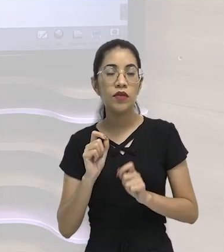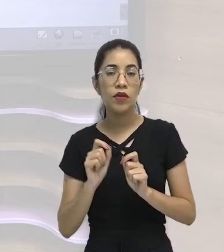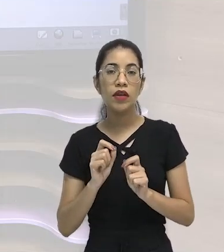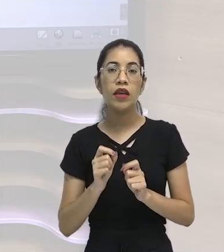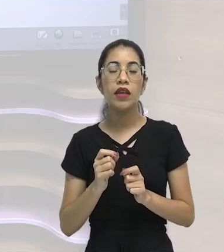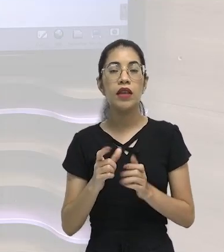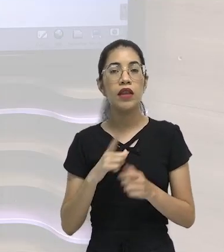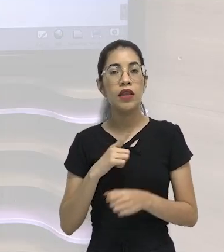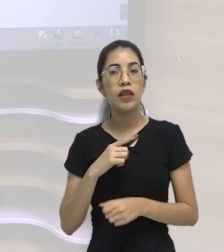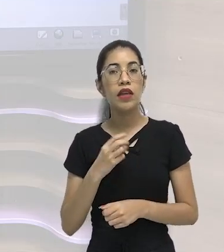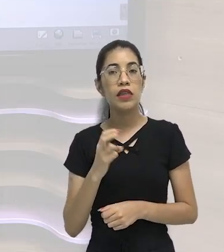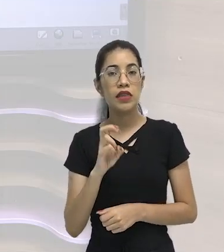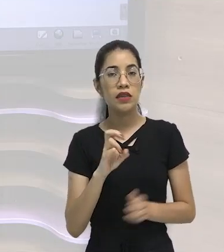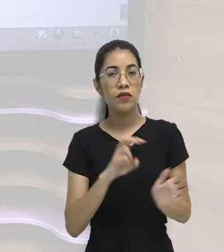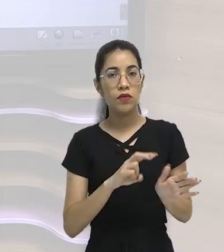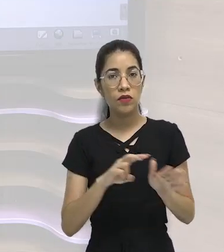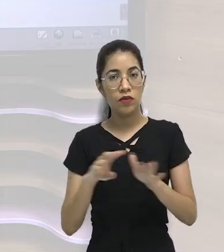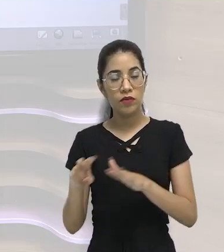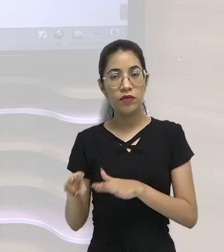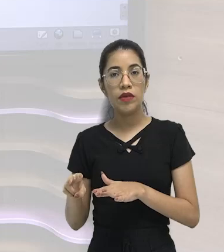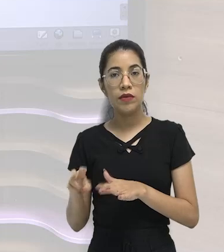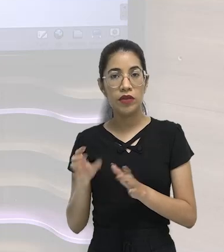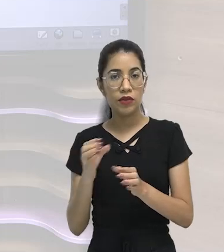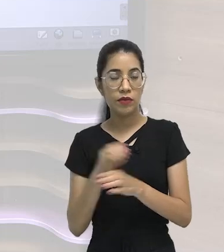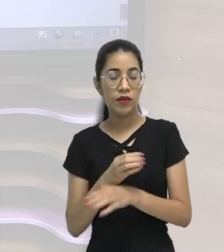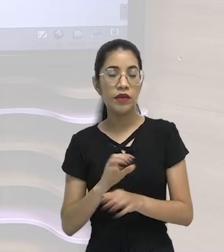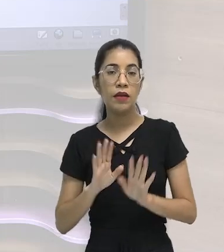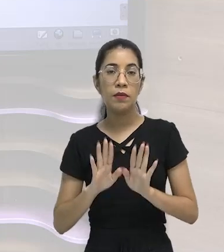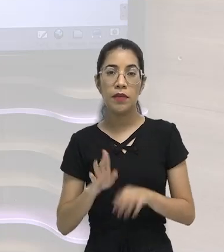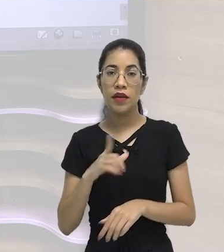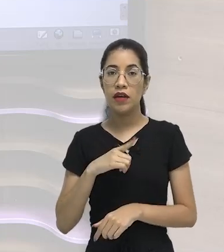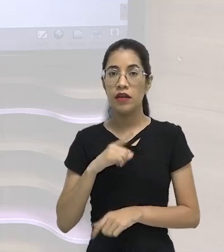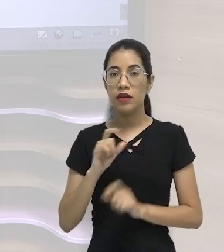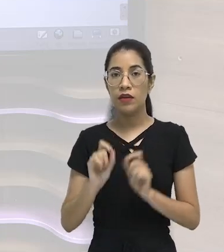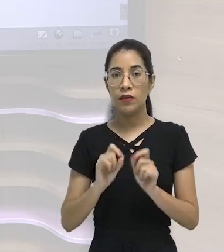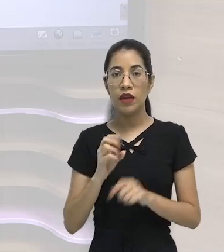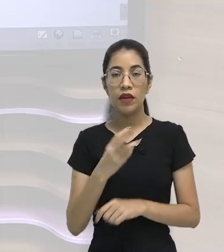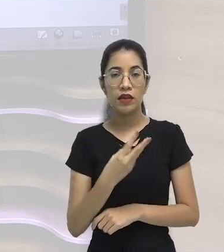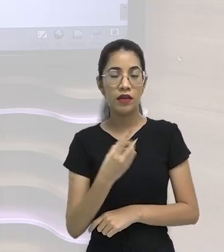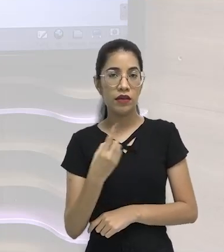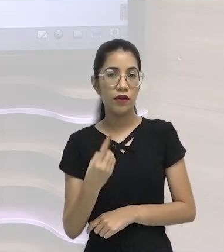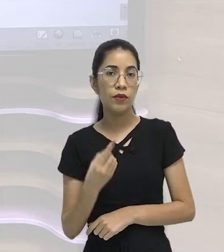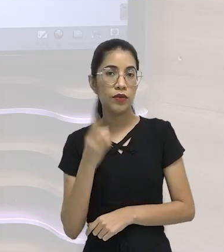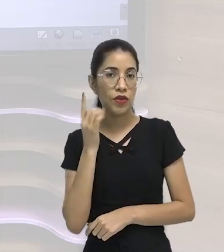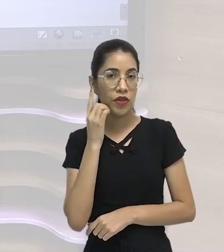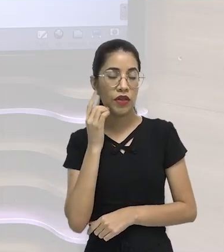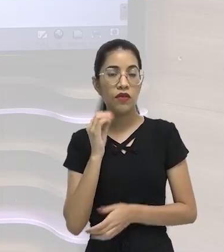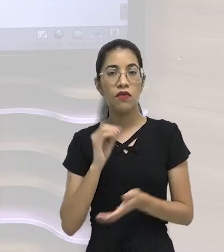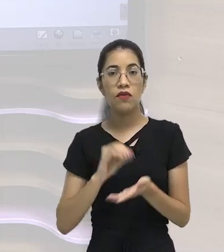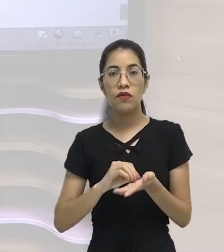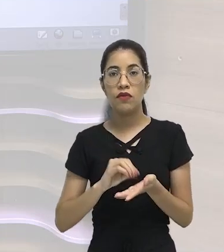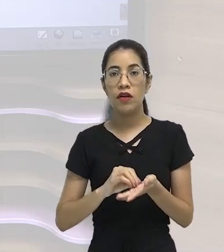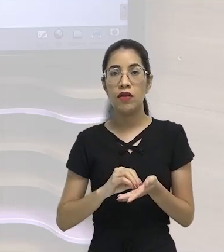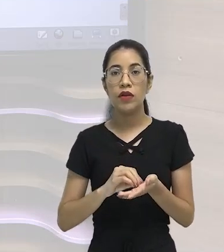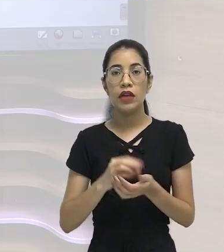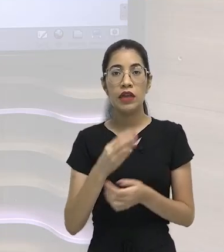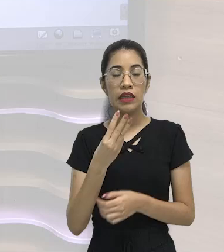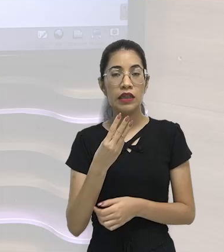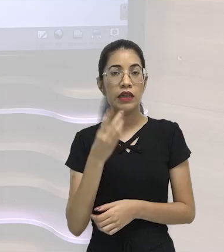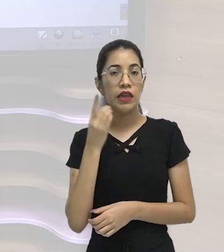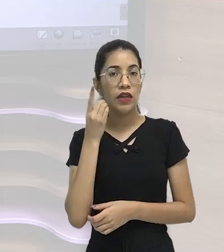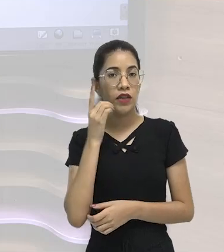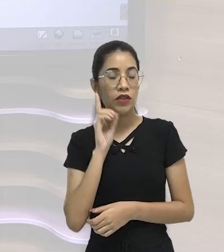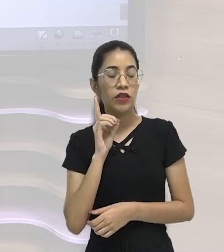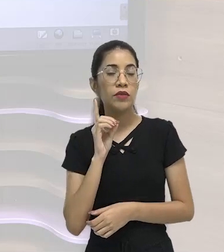formar as 5 semanas, tá? Como eu só tenho 31, então ficou faltando ali 3 dias